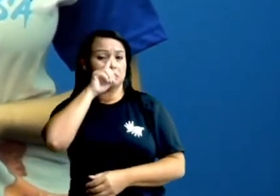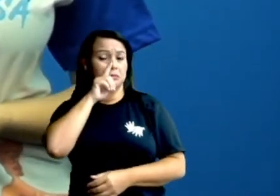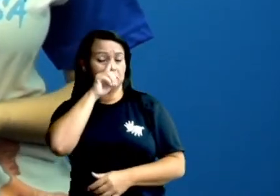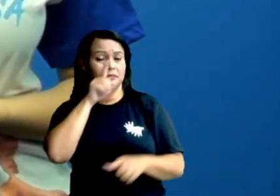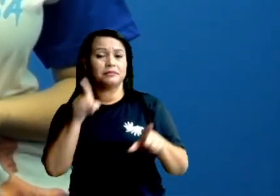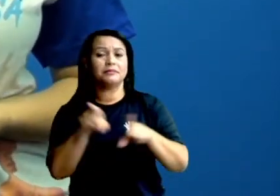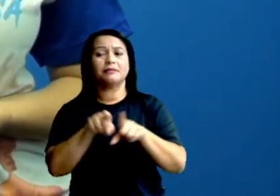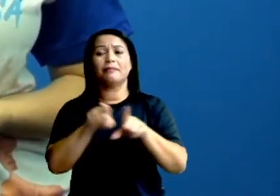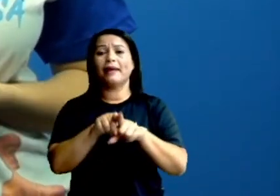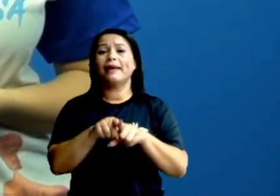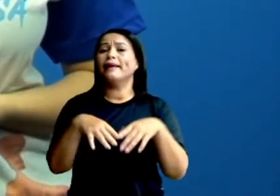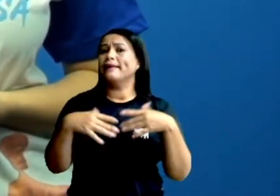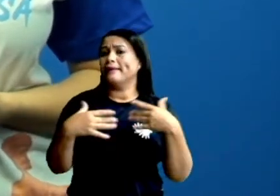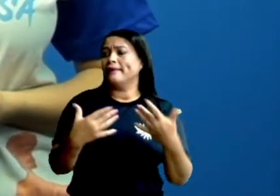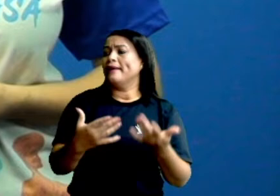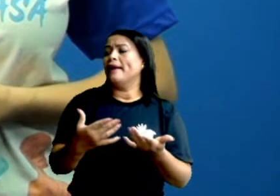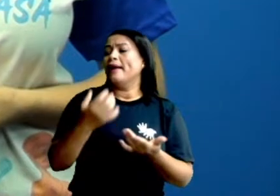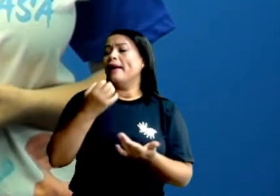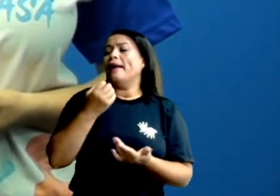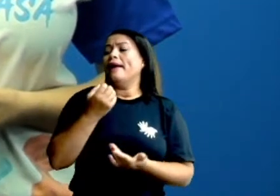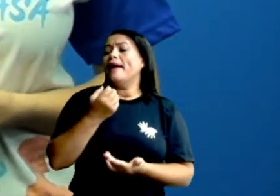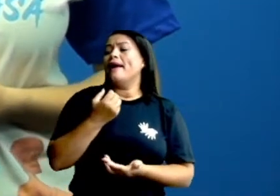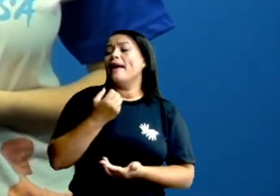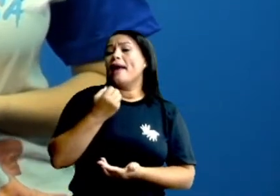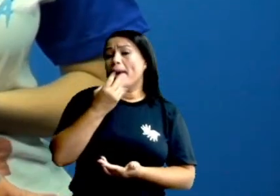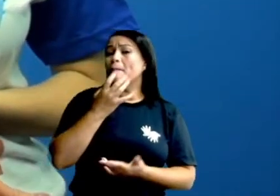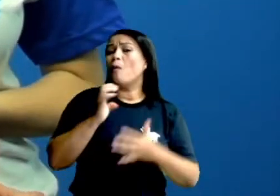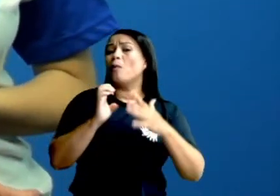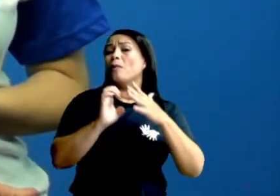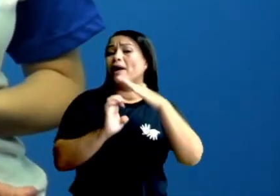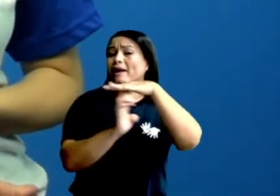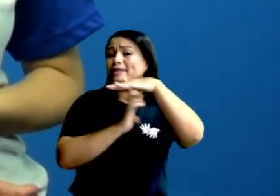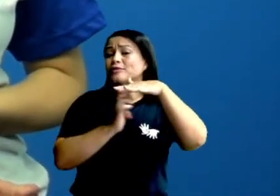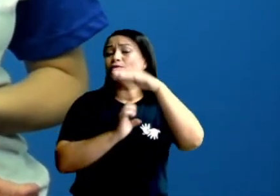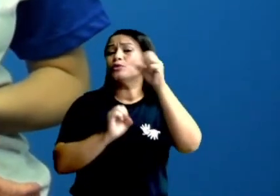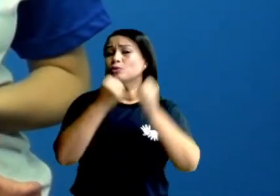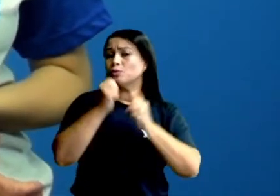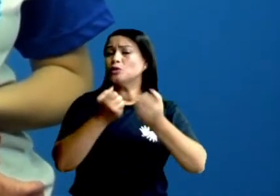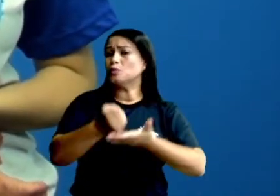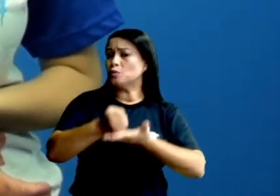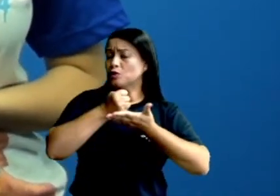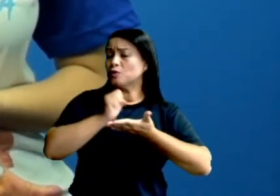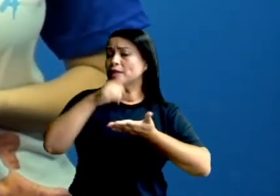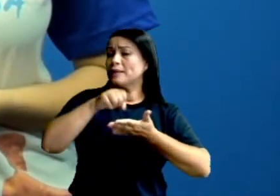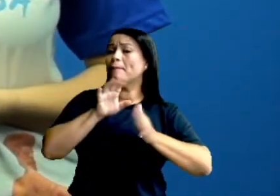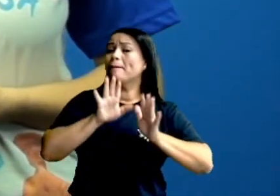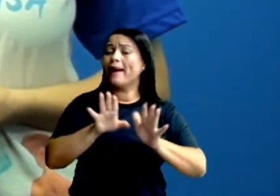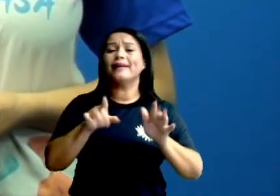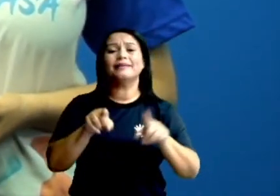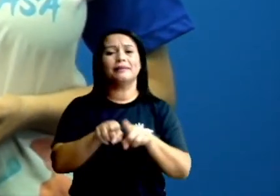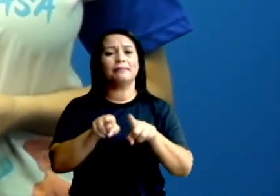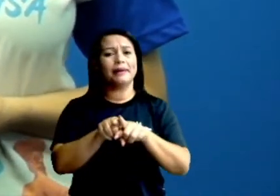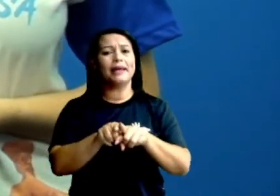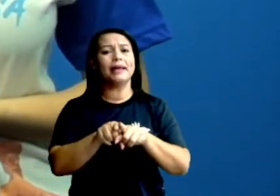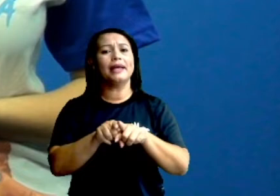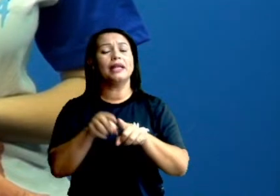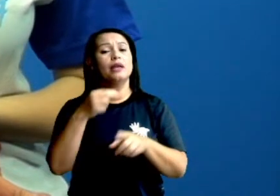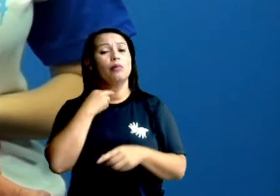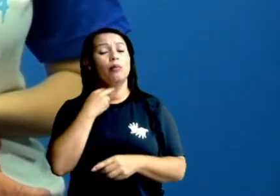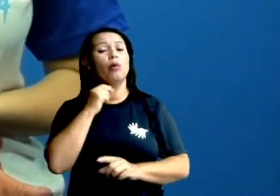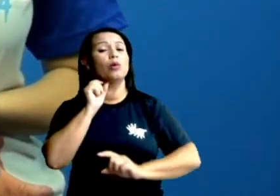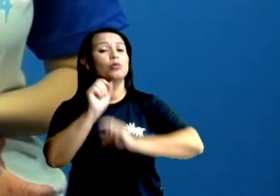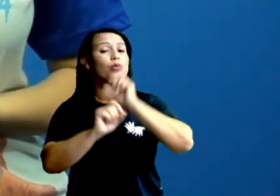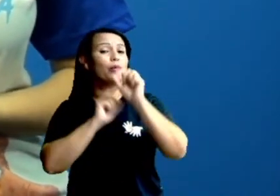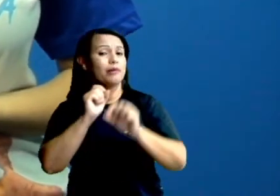traz benefícios, sim. A gente pode dizer que a industrialização trouxe benefícios, sim, para a gente. Mas a gente também não